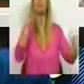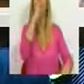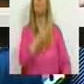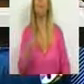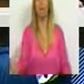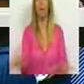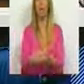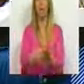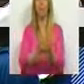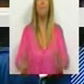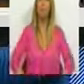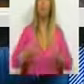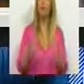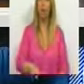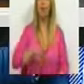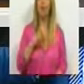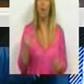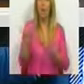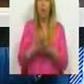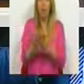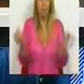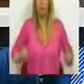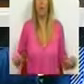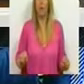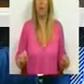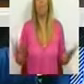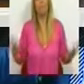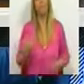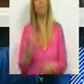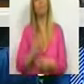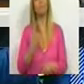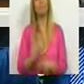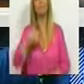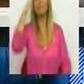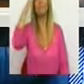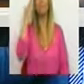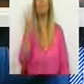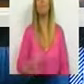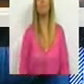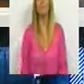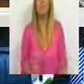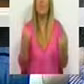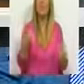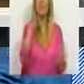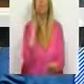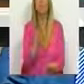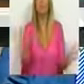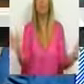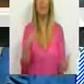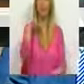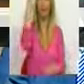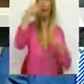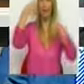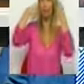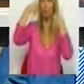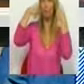investidores e a confiança na economia não existem. Aliás, entendo mesmo, aliás, basta ver o semblante do Sr.